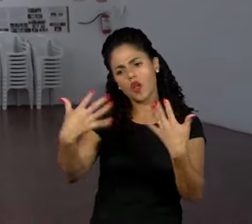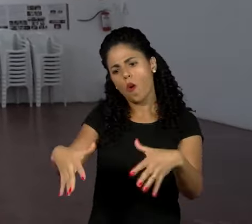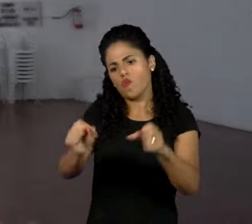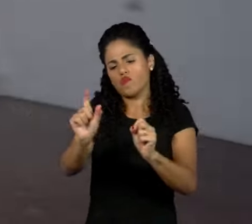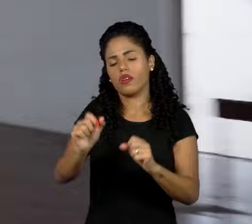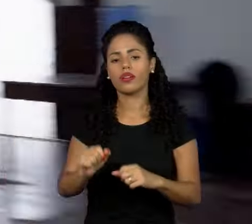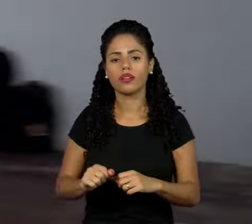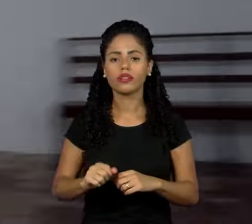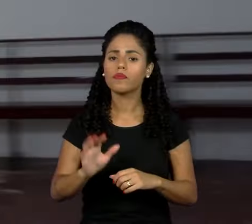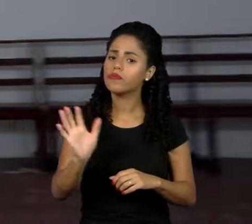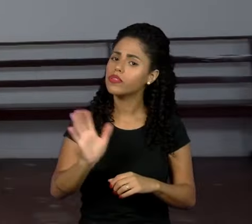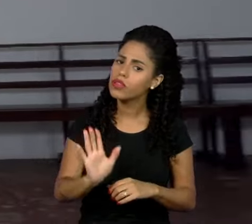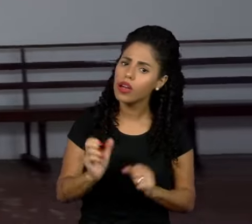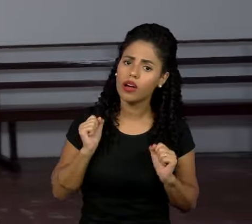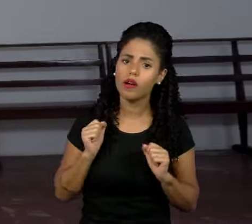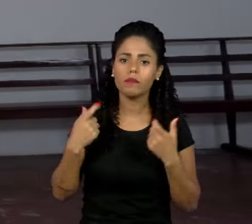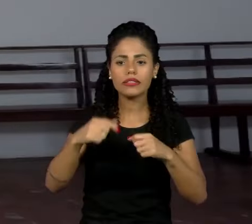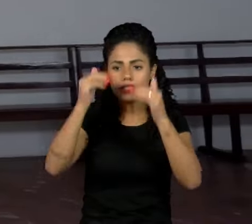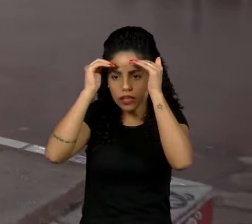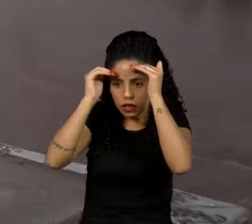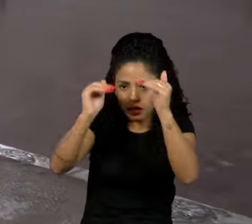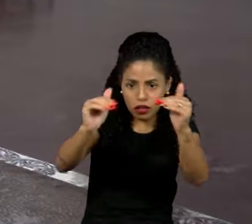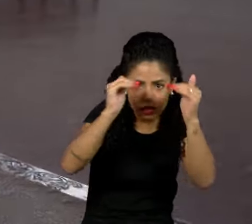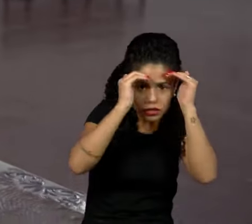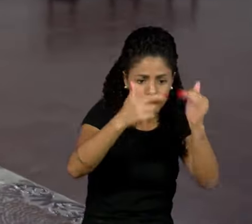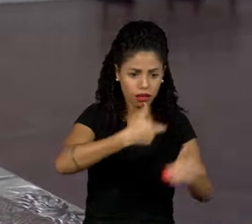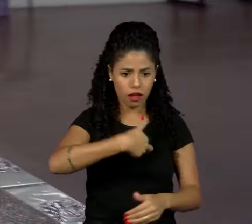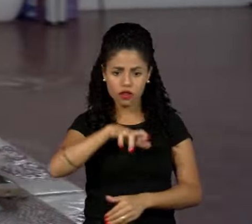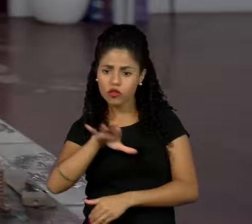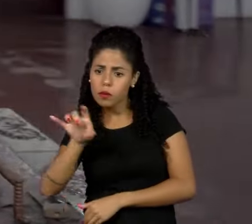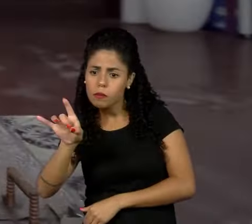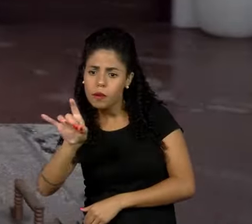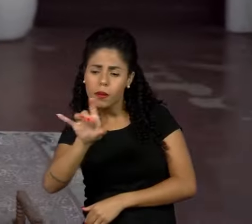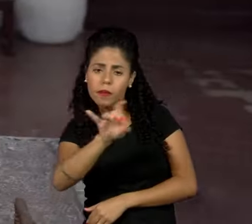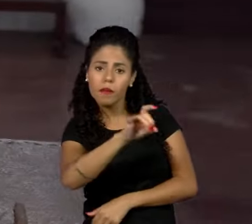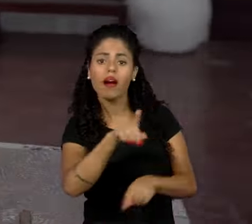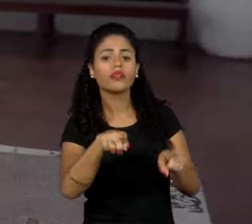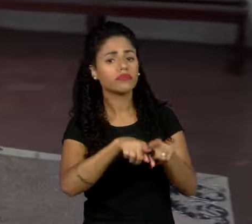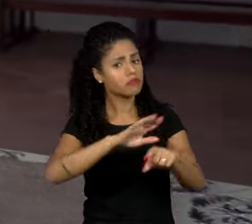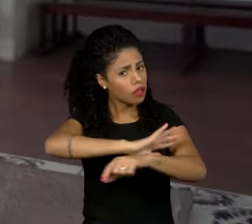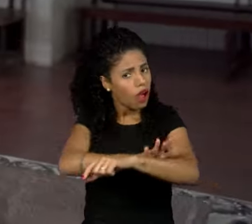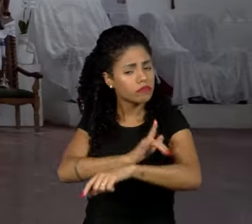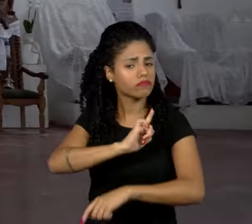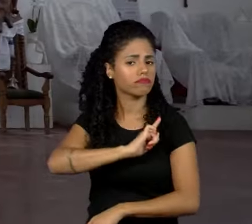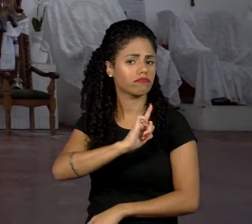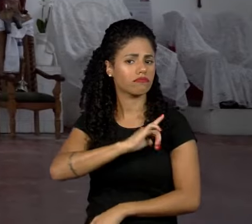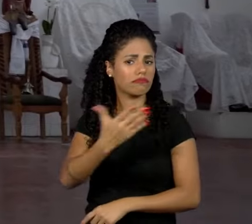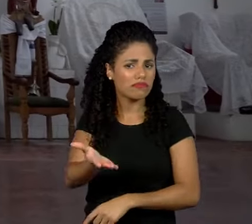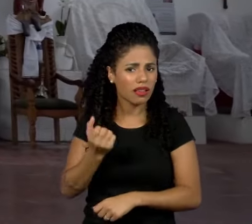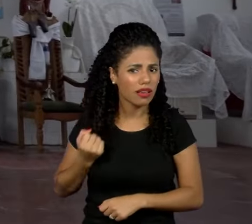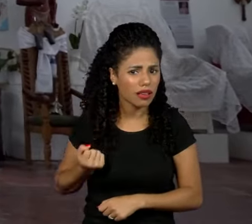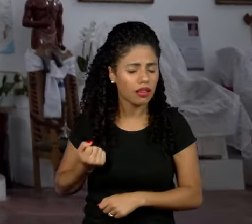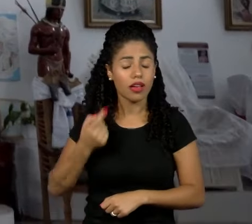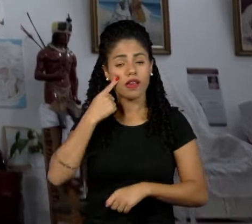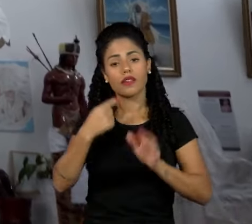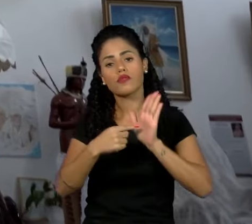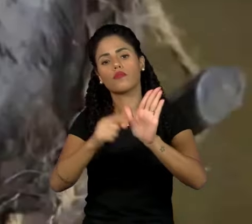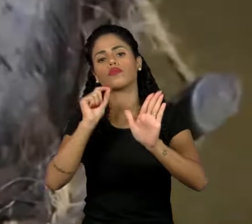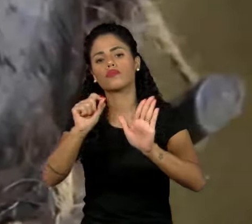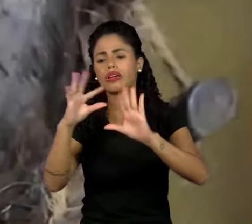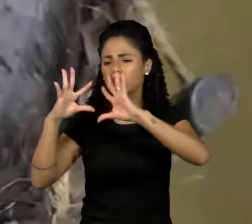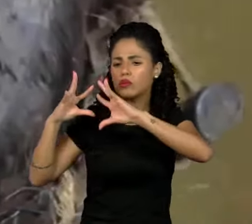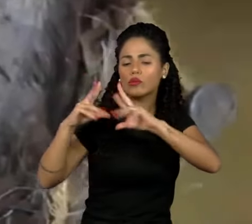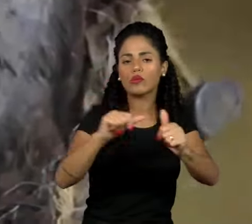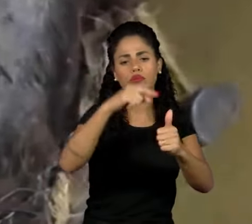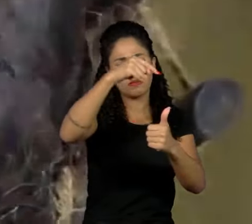Não, não é esse o caminho. Seria mesmo um racismo. Um racismo que vai estar apontando